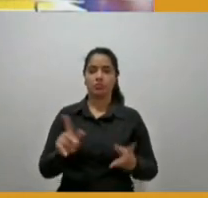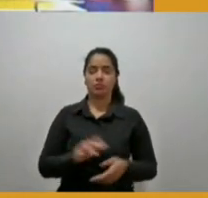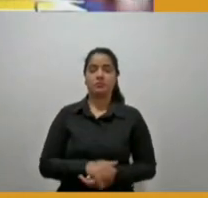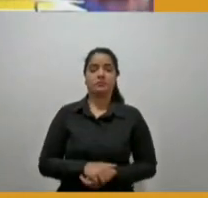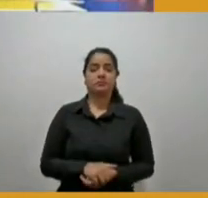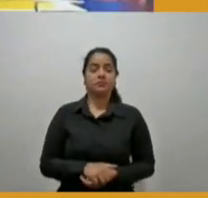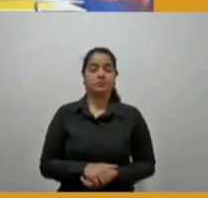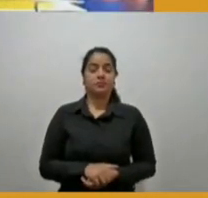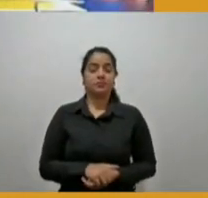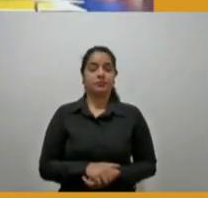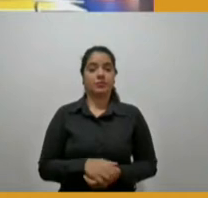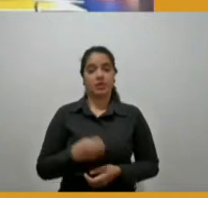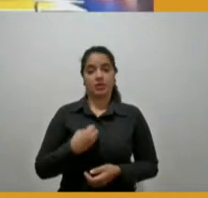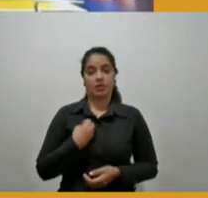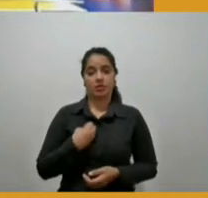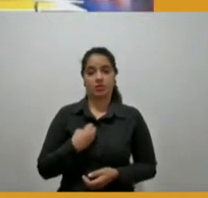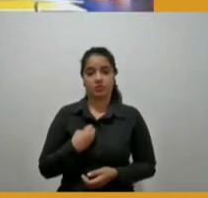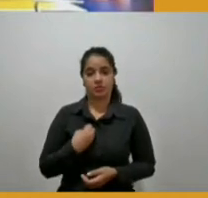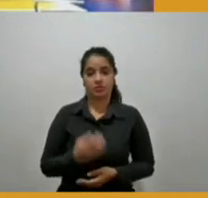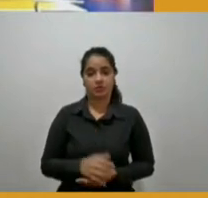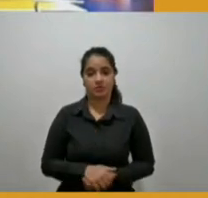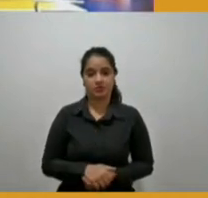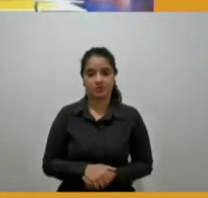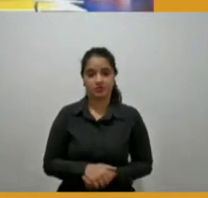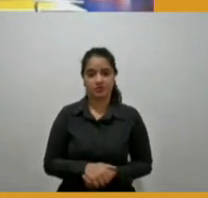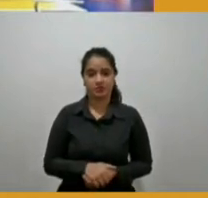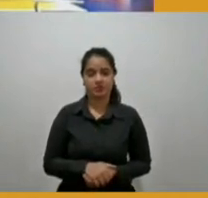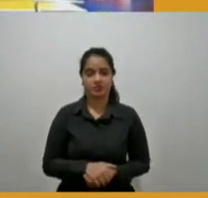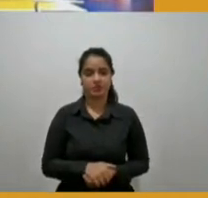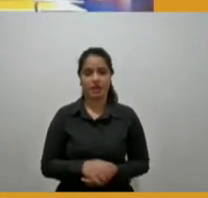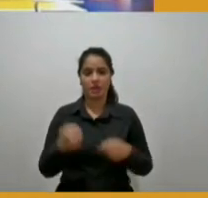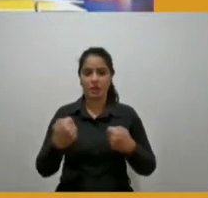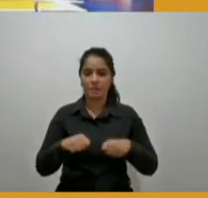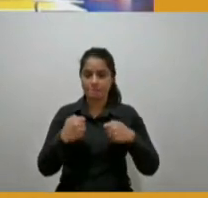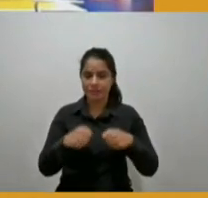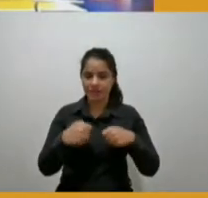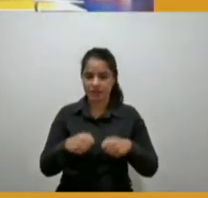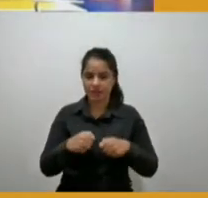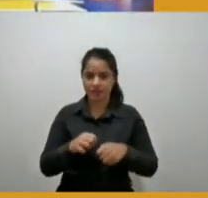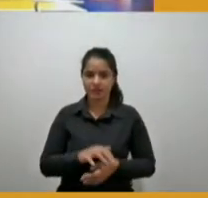ordem vai lá pegar ele. Precisa ter num plenário alguém que diga não. Aqui, meu irmão.